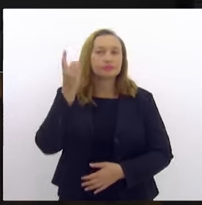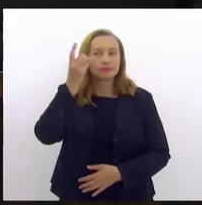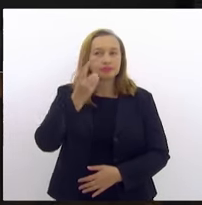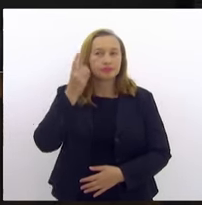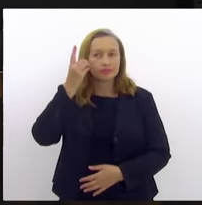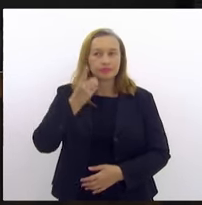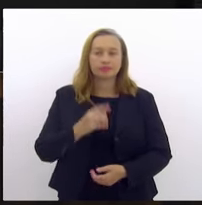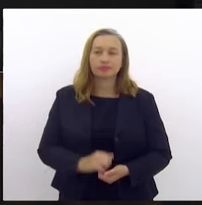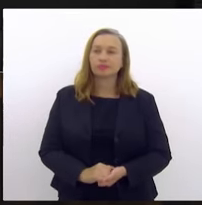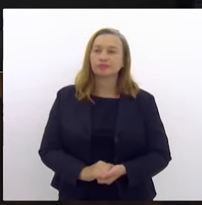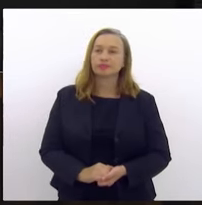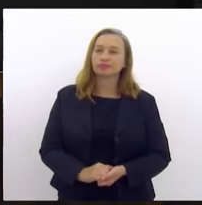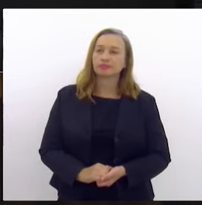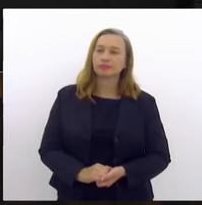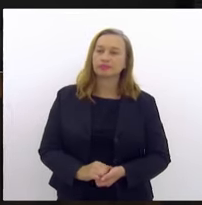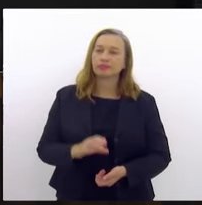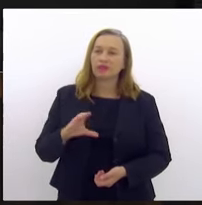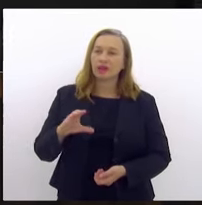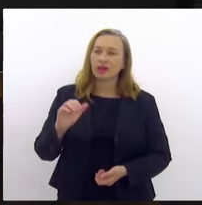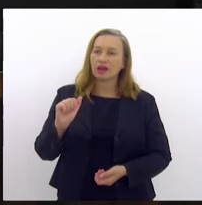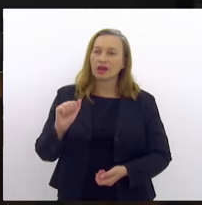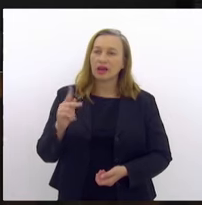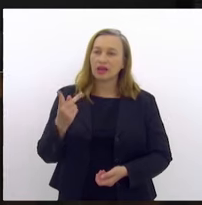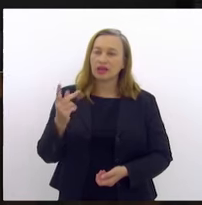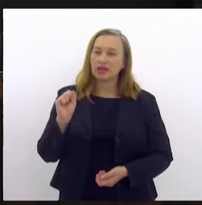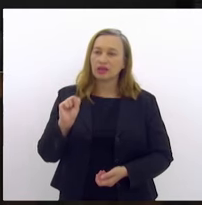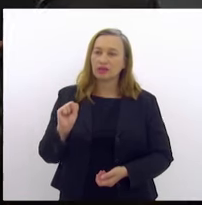Deputado Carlinhos BNH.